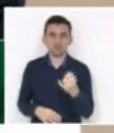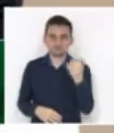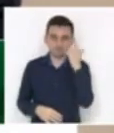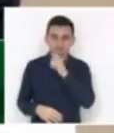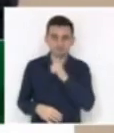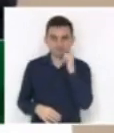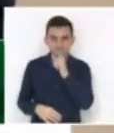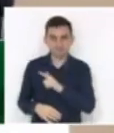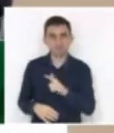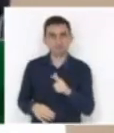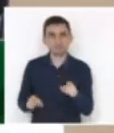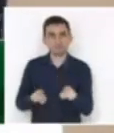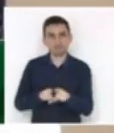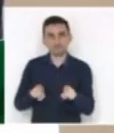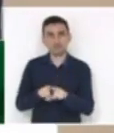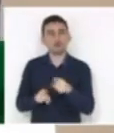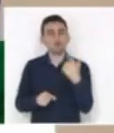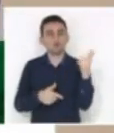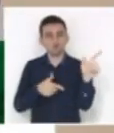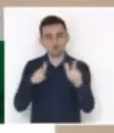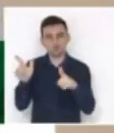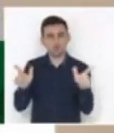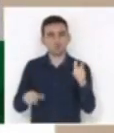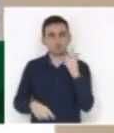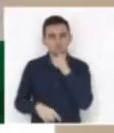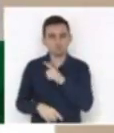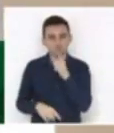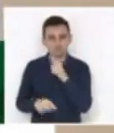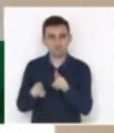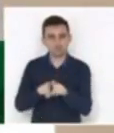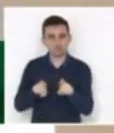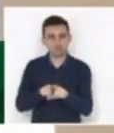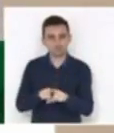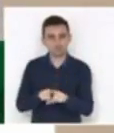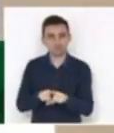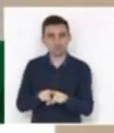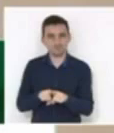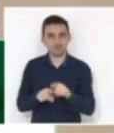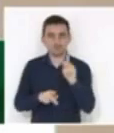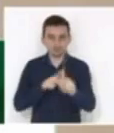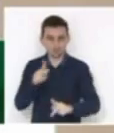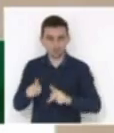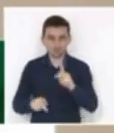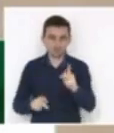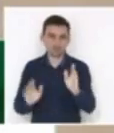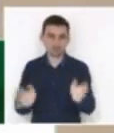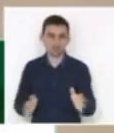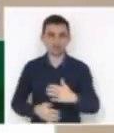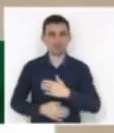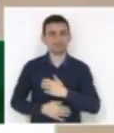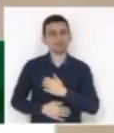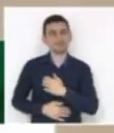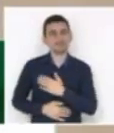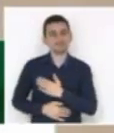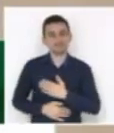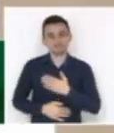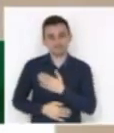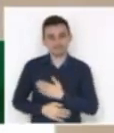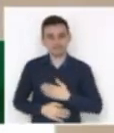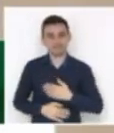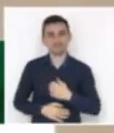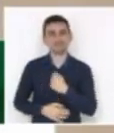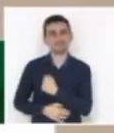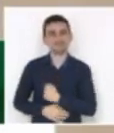outras coisas na sua gestão que deram muito certo, a crescer, a população inclusive está com saudade da sua gestão, mas dar parabéns